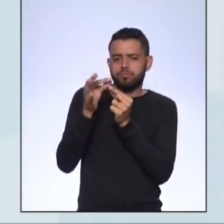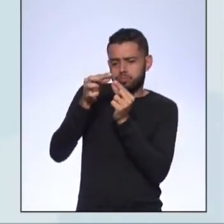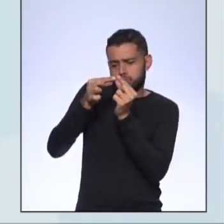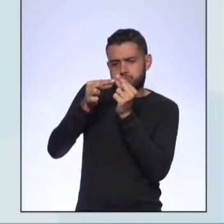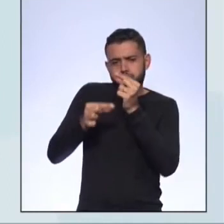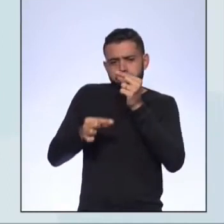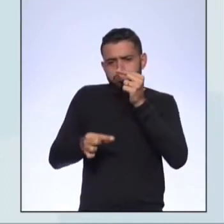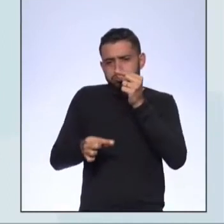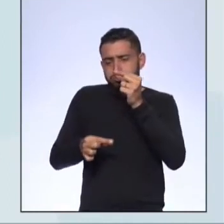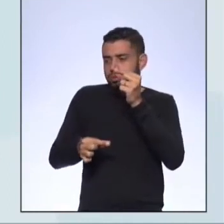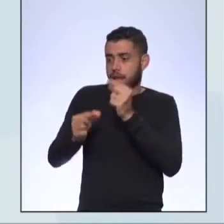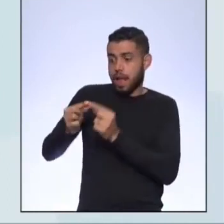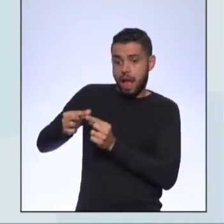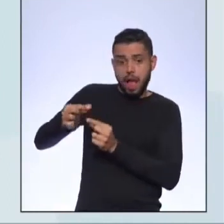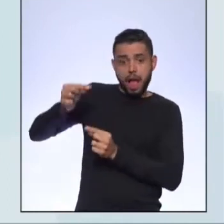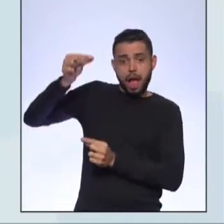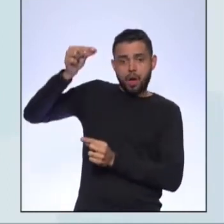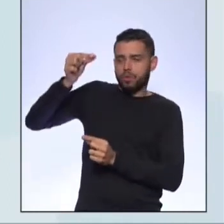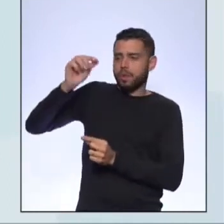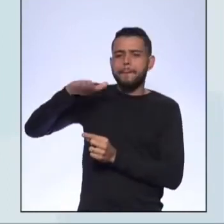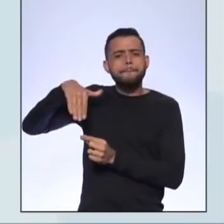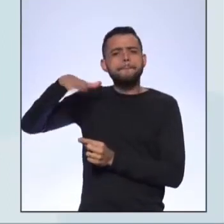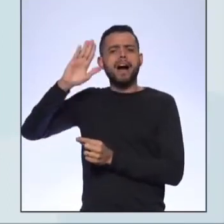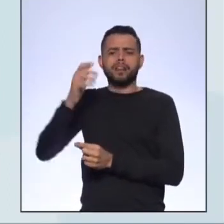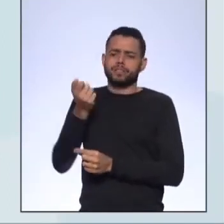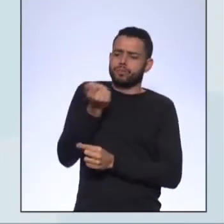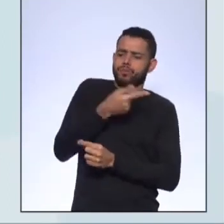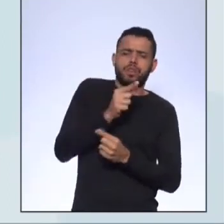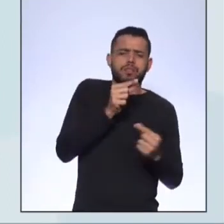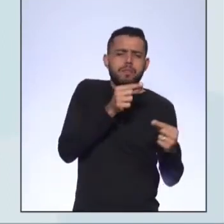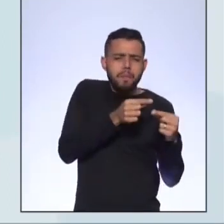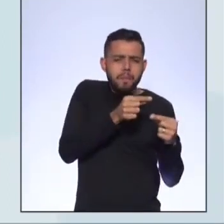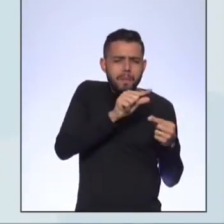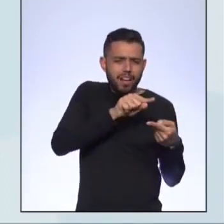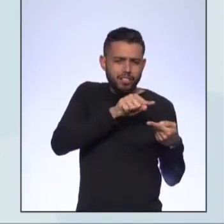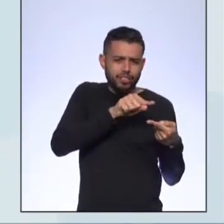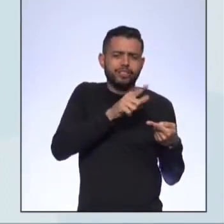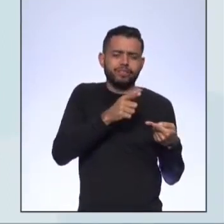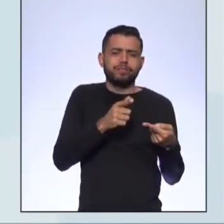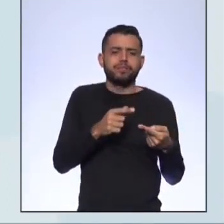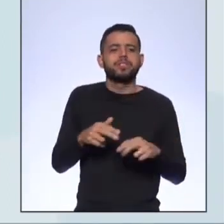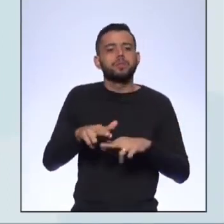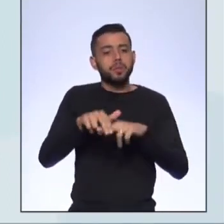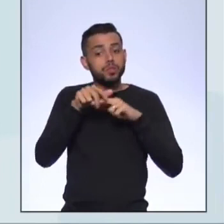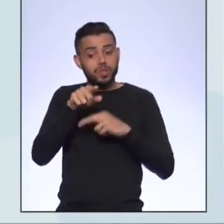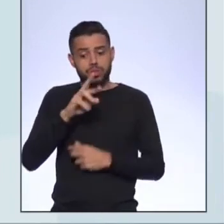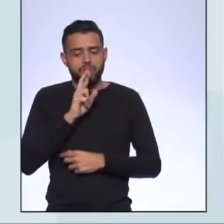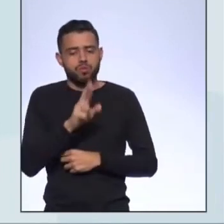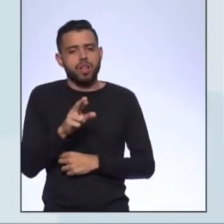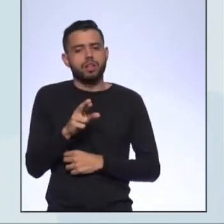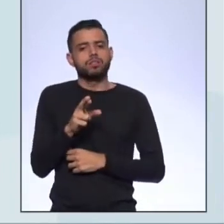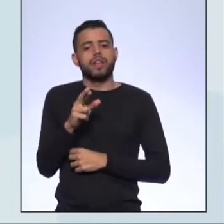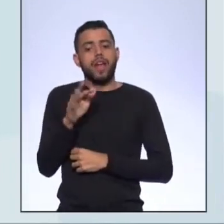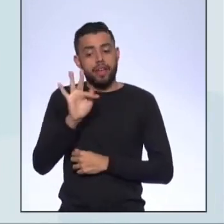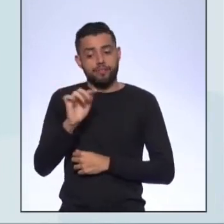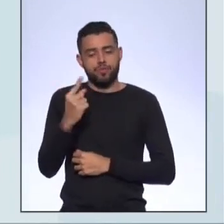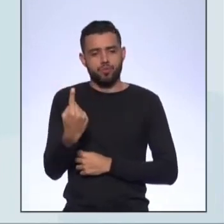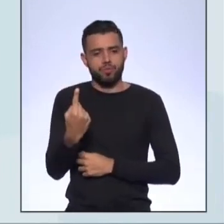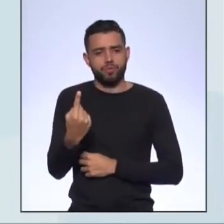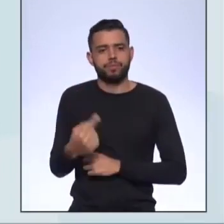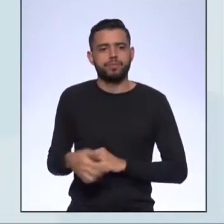em relação à planta baixa. Isso foi o quê? Para a geração F1, esse é o resultado da geração F1. E